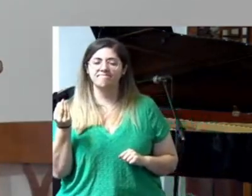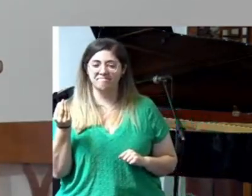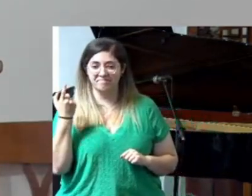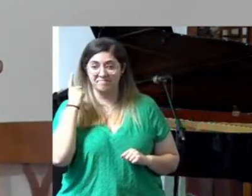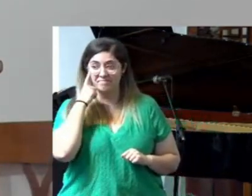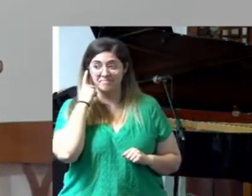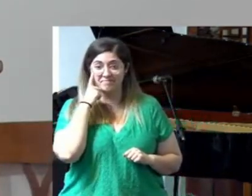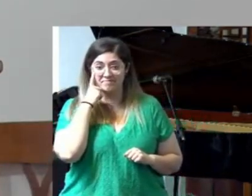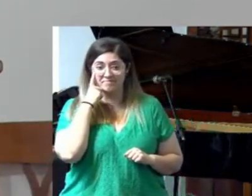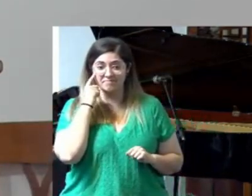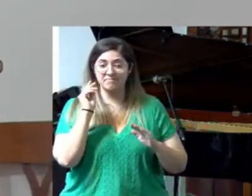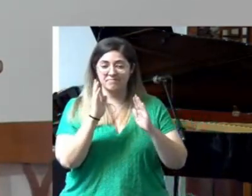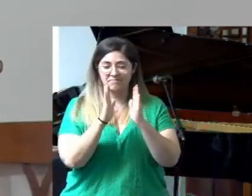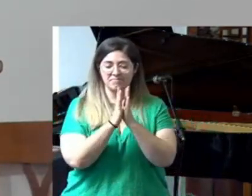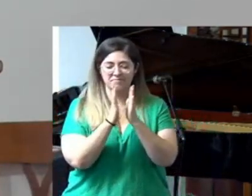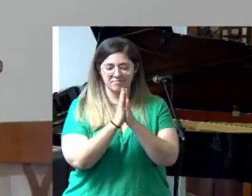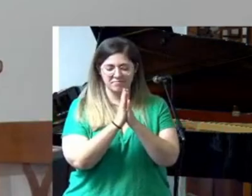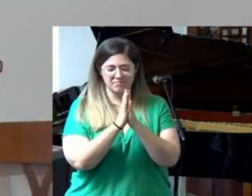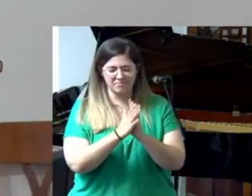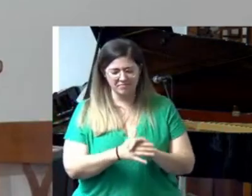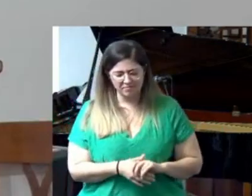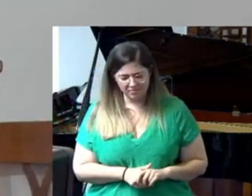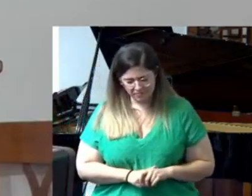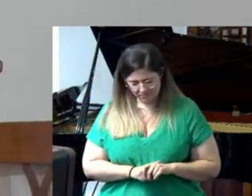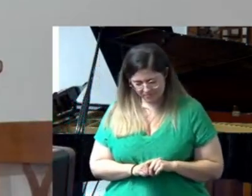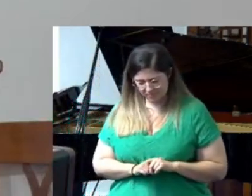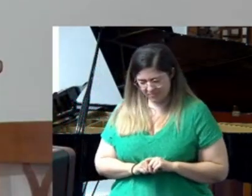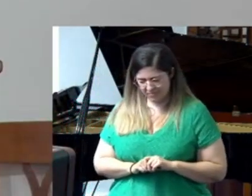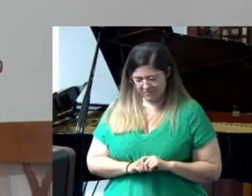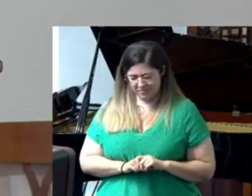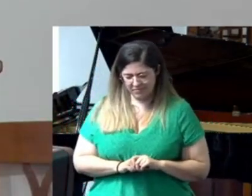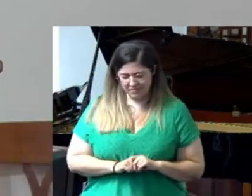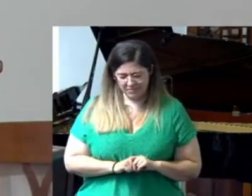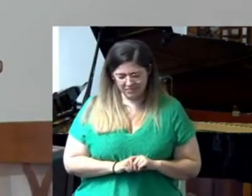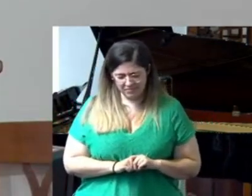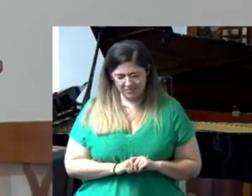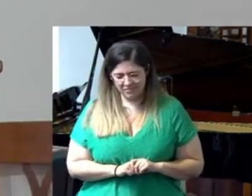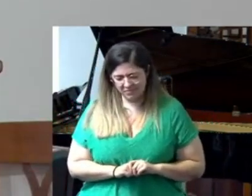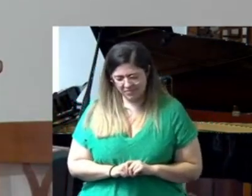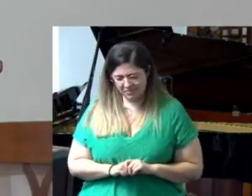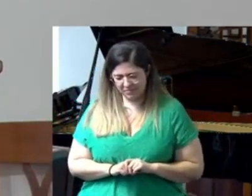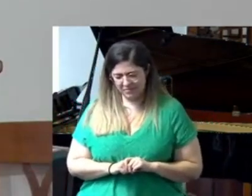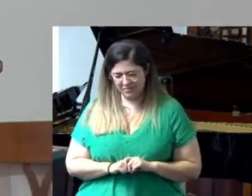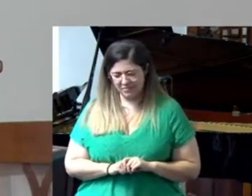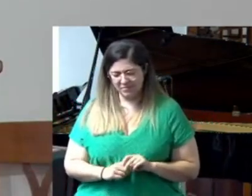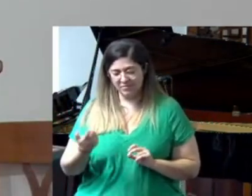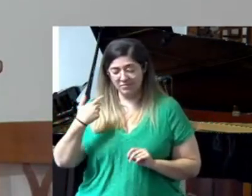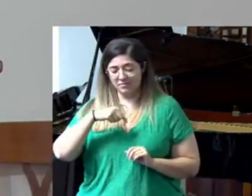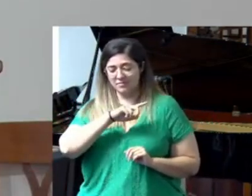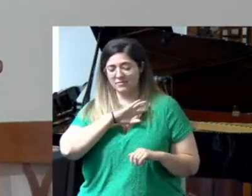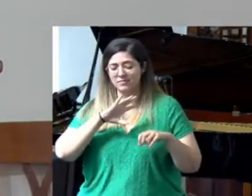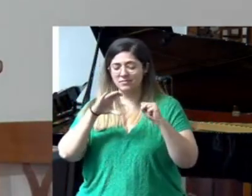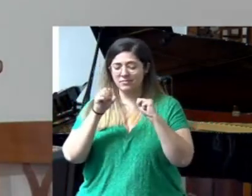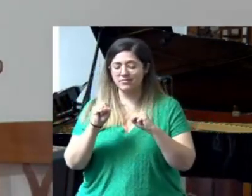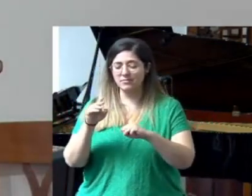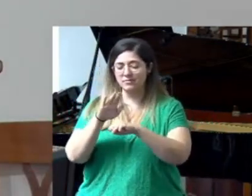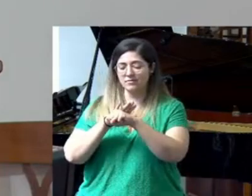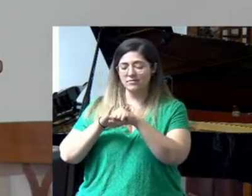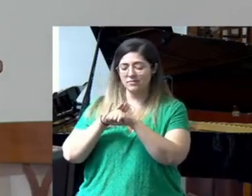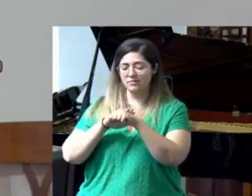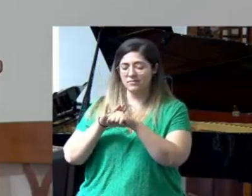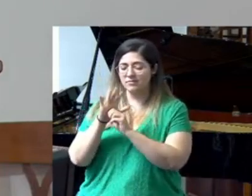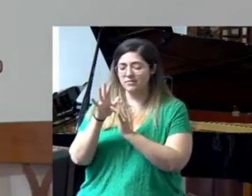vida. Feche seus olhos para falar com Deus e você, mais do que ninguém, pode conversar com Ele para